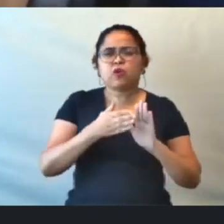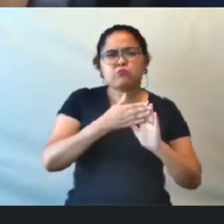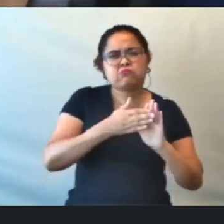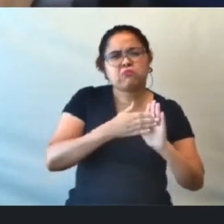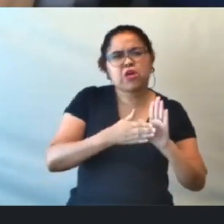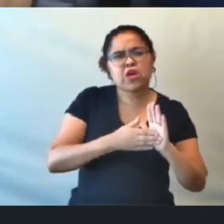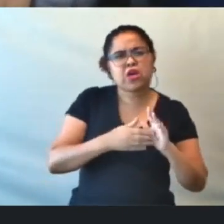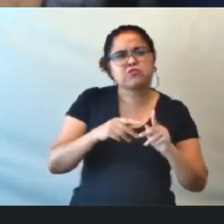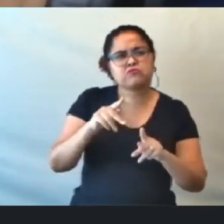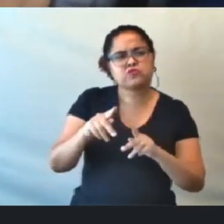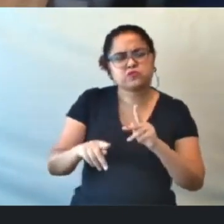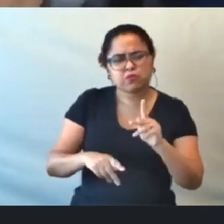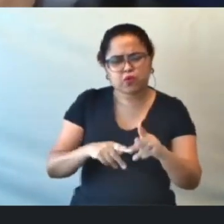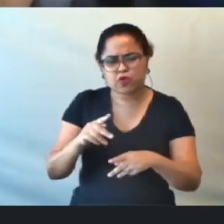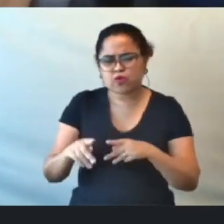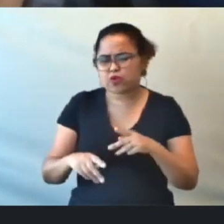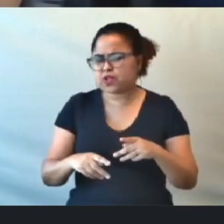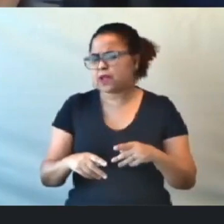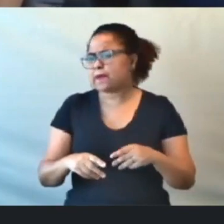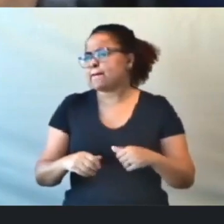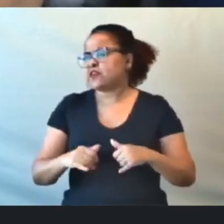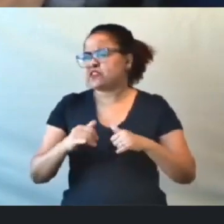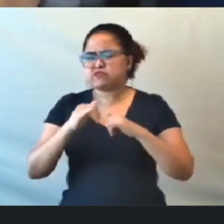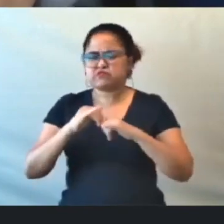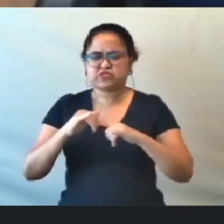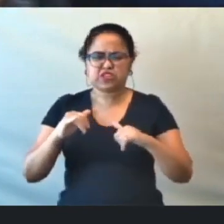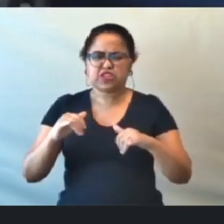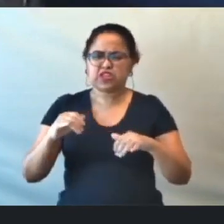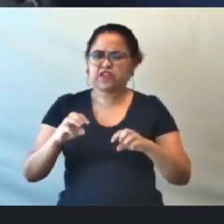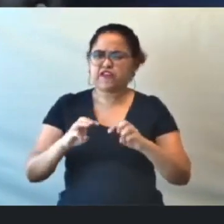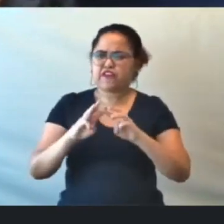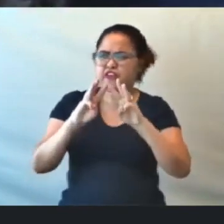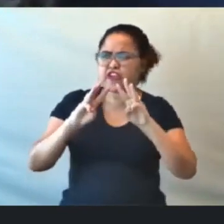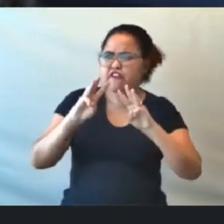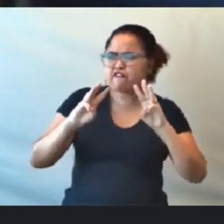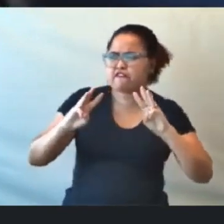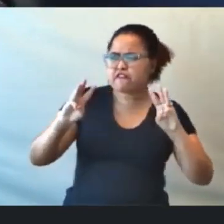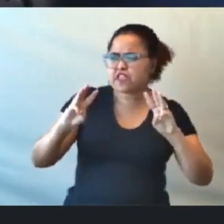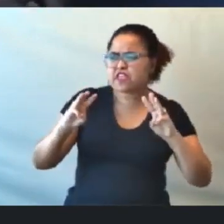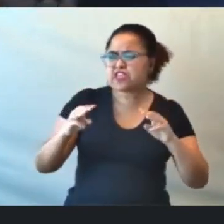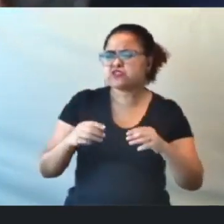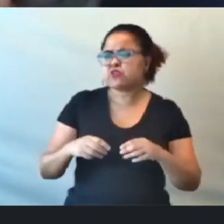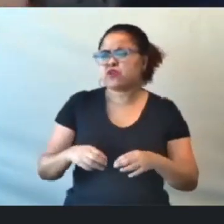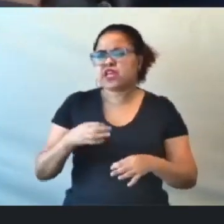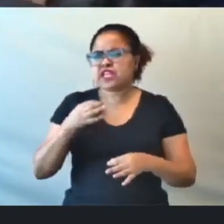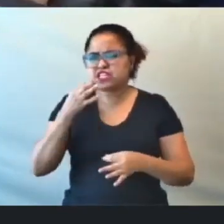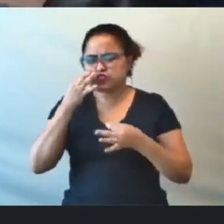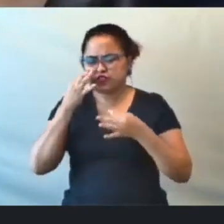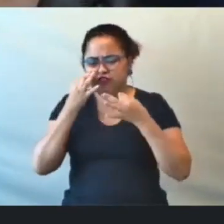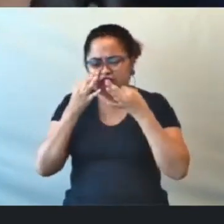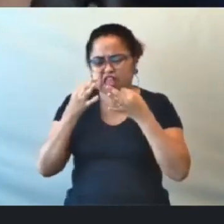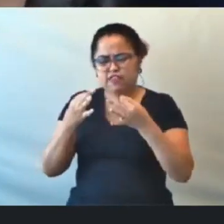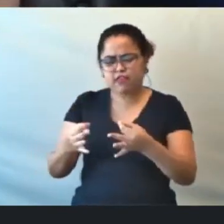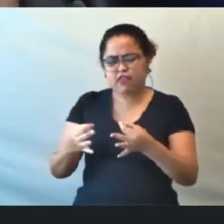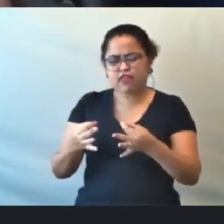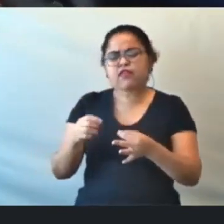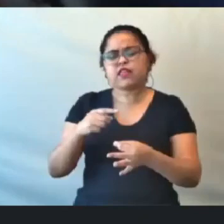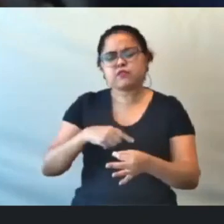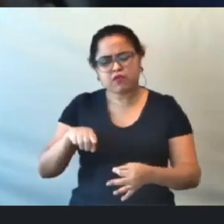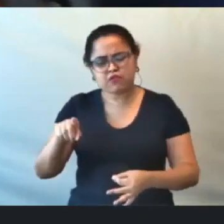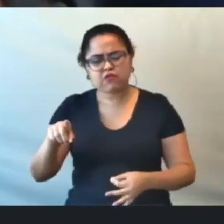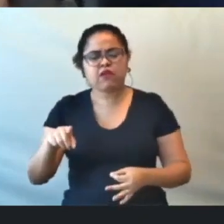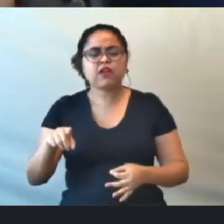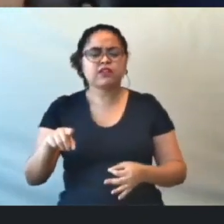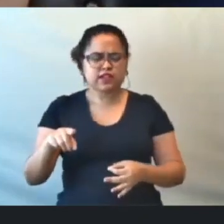qualquer momento por quem estiver interessado em refazer análises ou, enfim, achamos